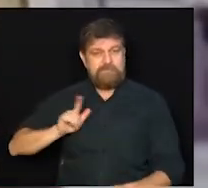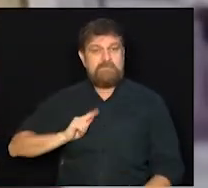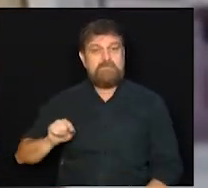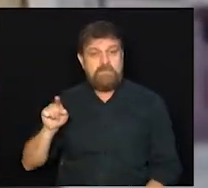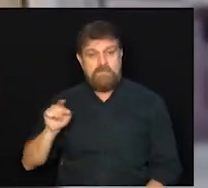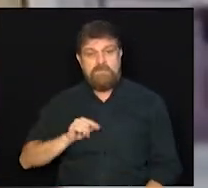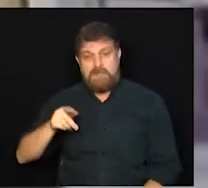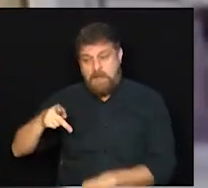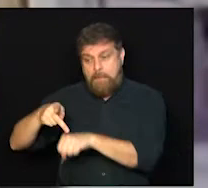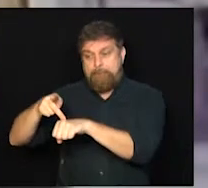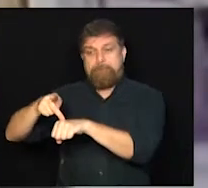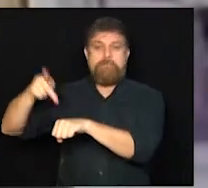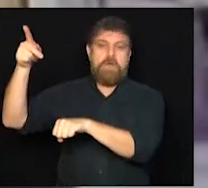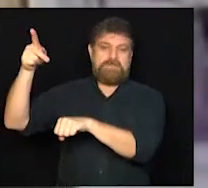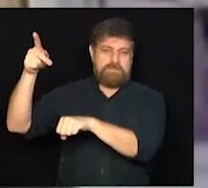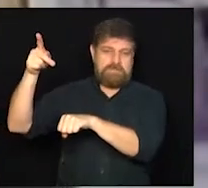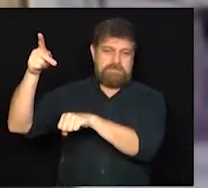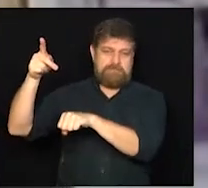em pós-graduação.